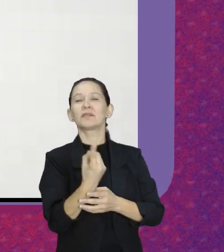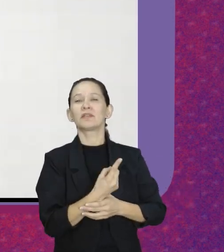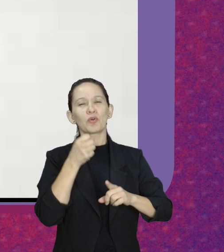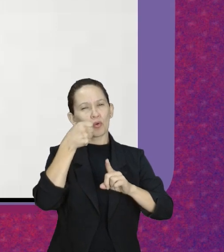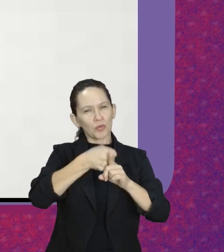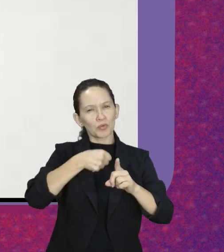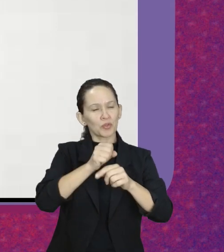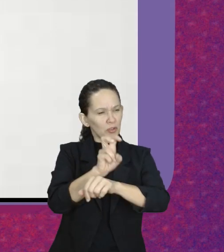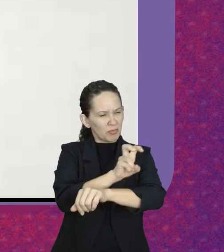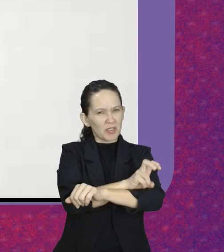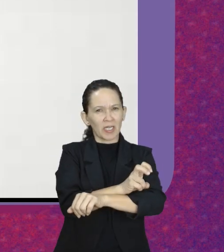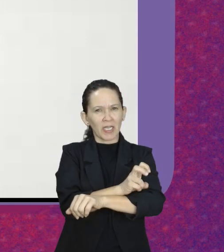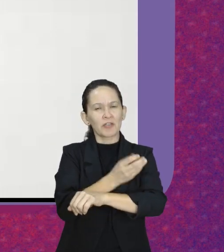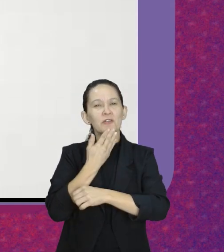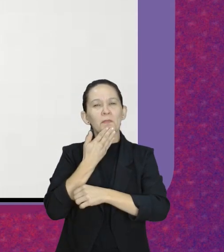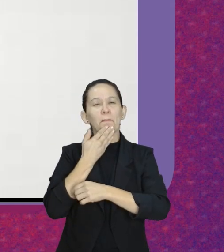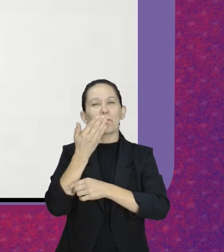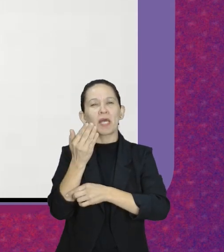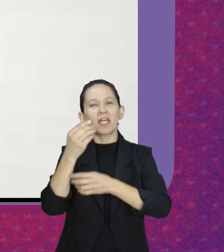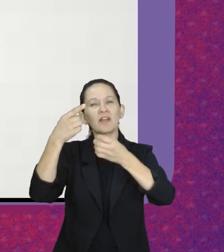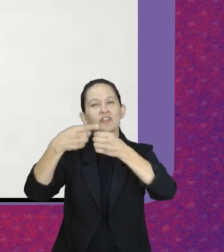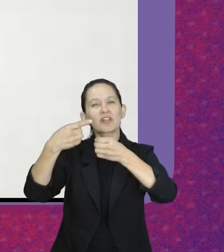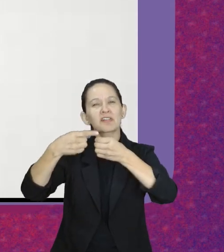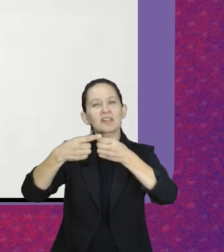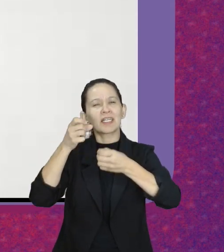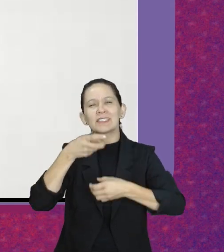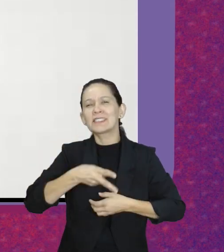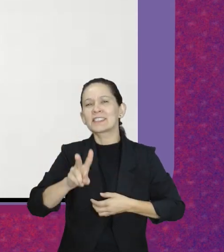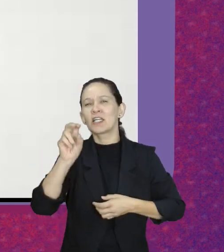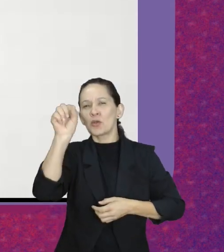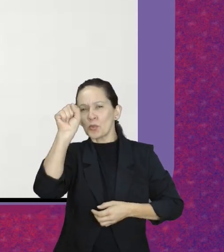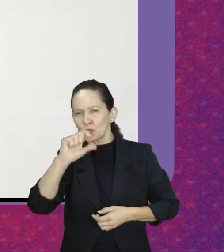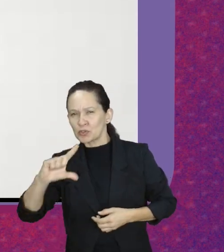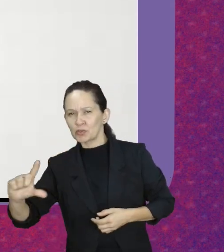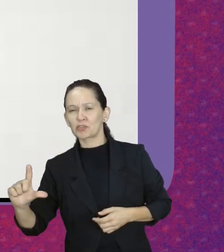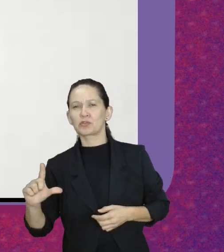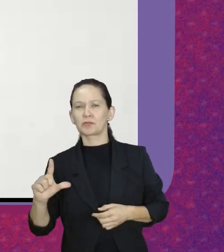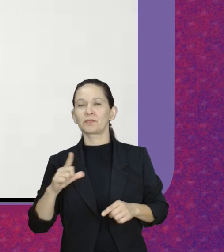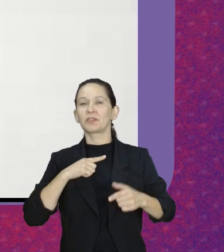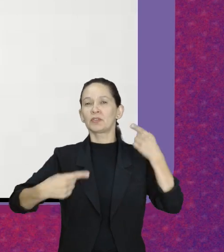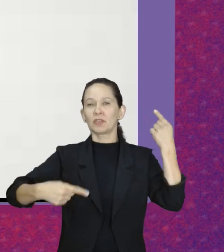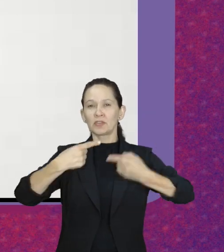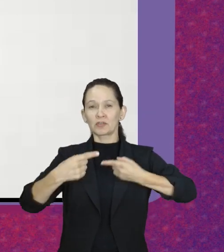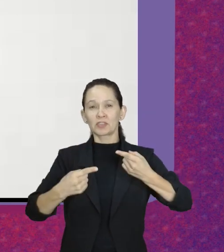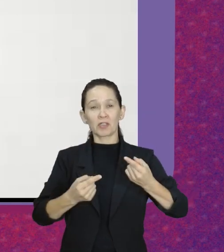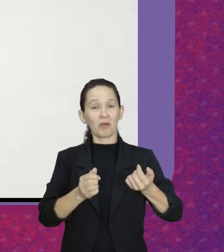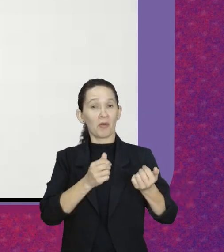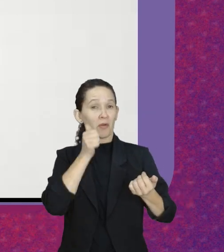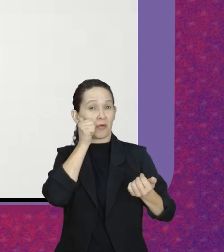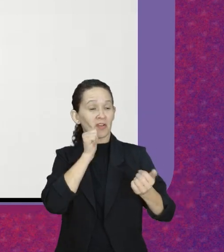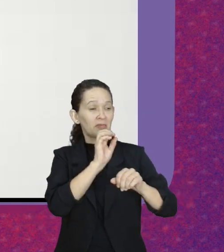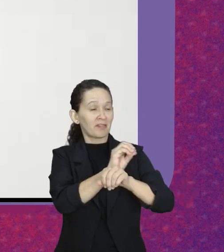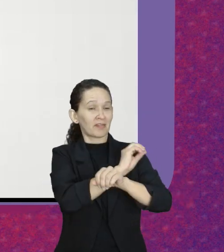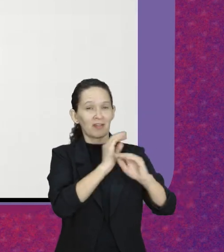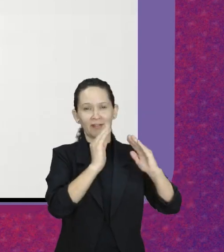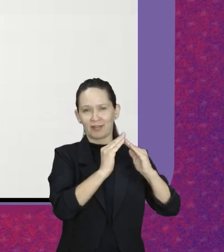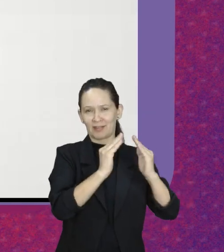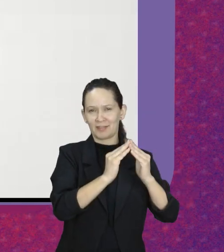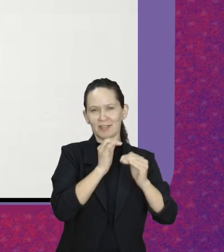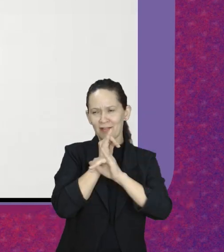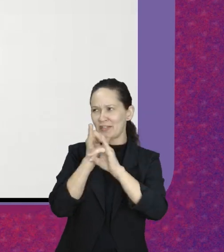por creches na zona sul da cidade, e tinha muita discussão com donas de casa, nos bairros, e elas